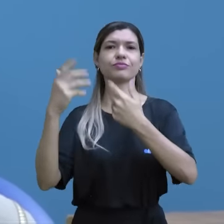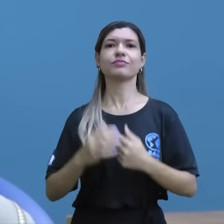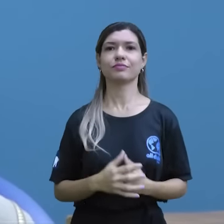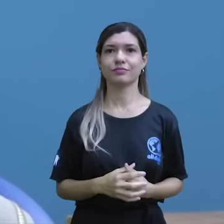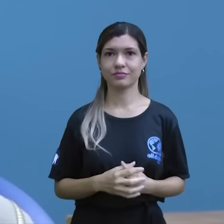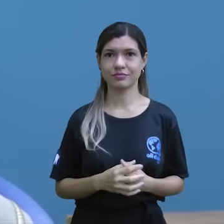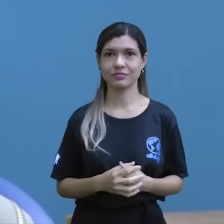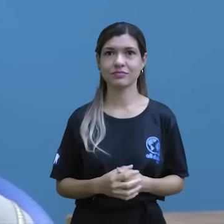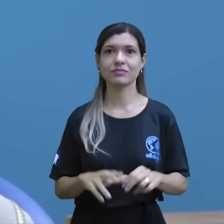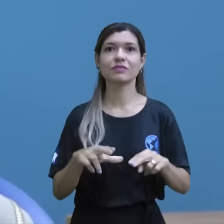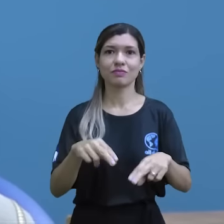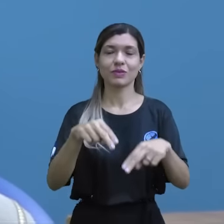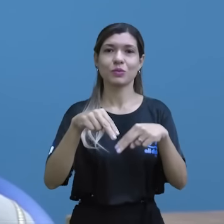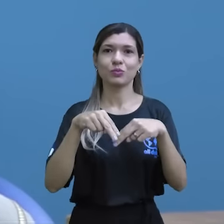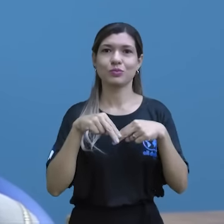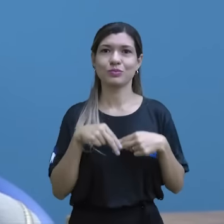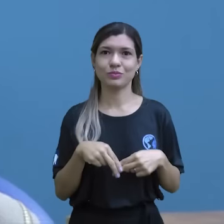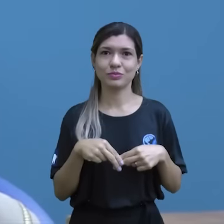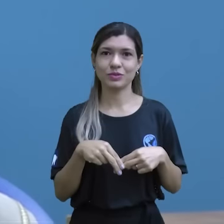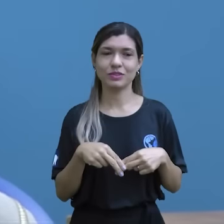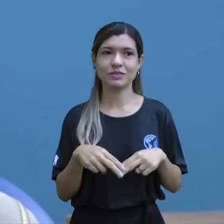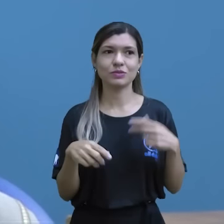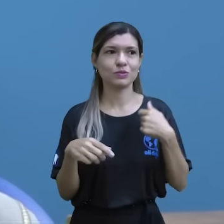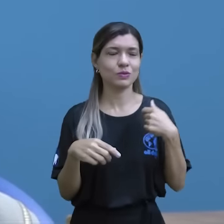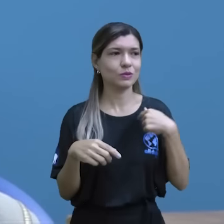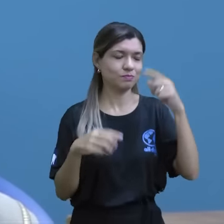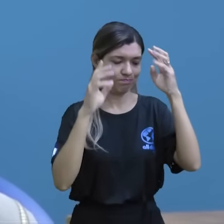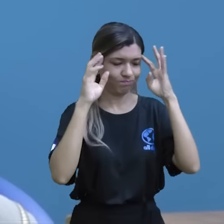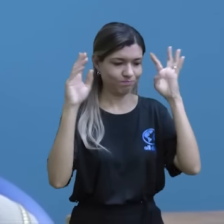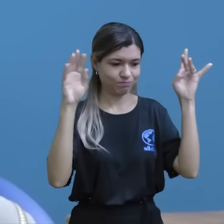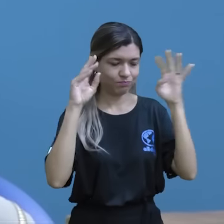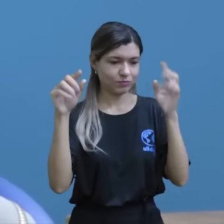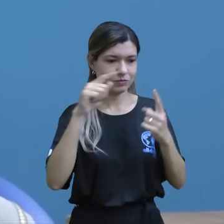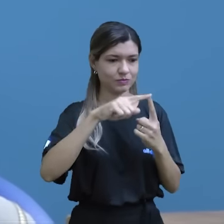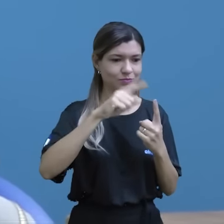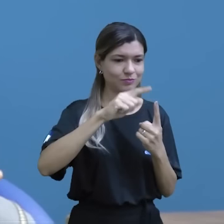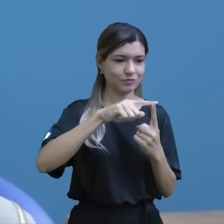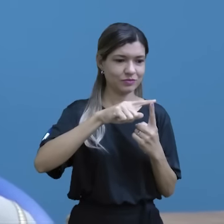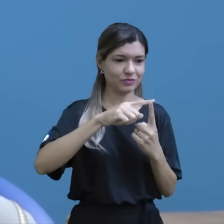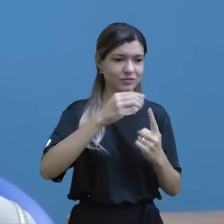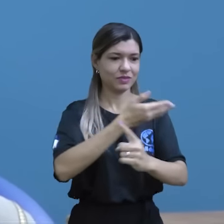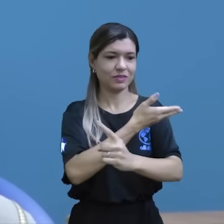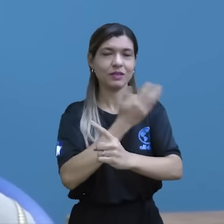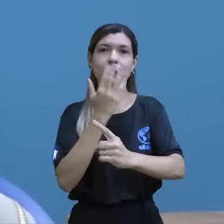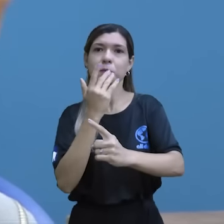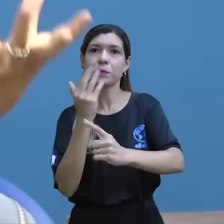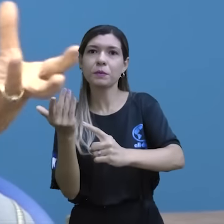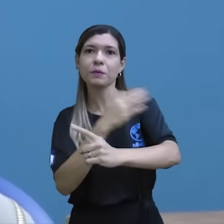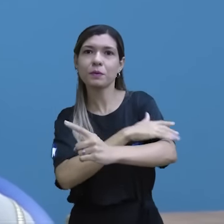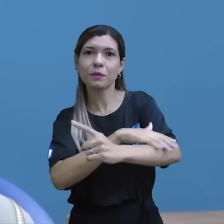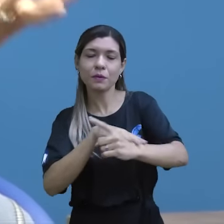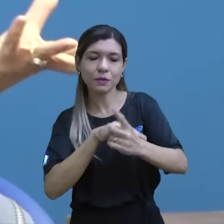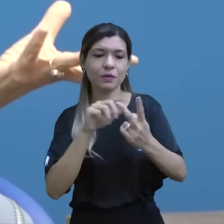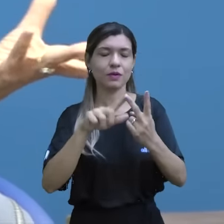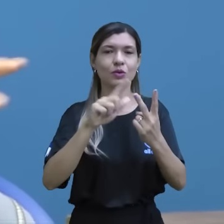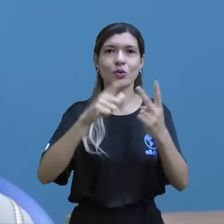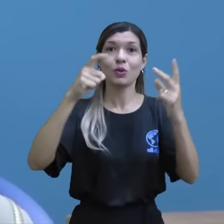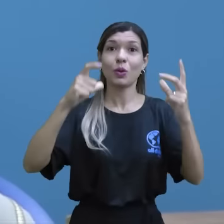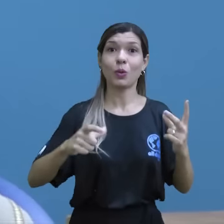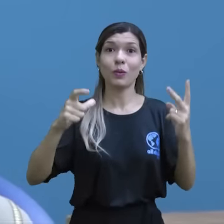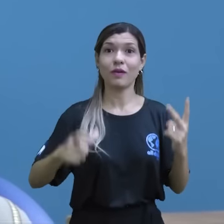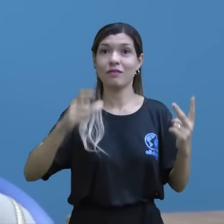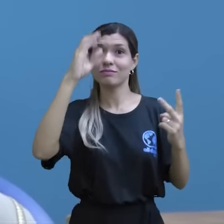né, o fato de Lima escrever a partir dos subúrbios, né? E também com questões de sexo e